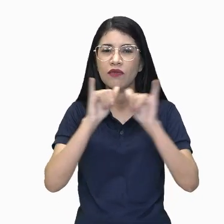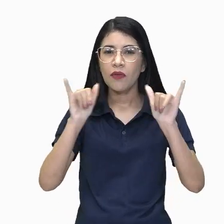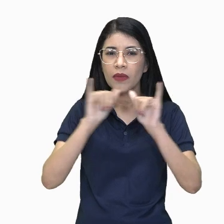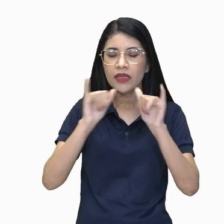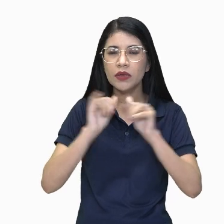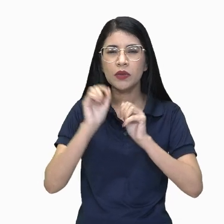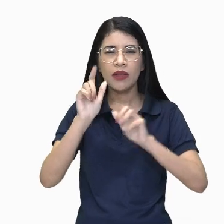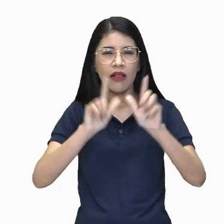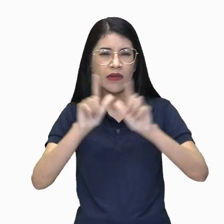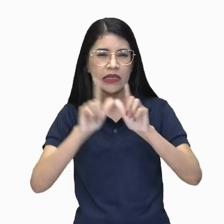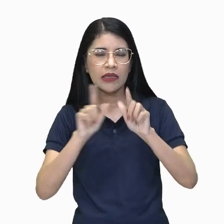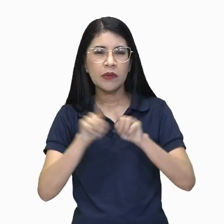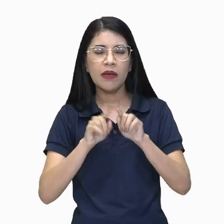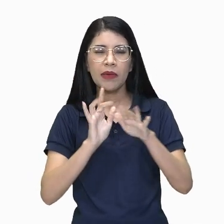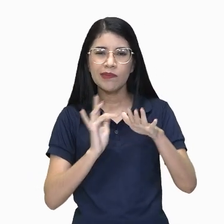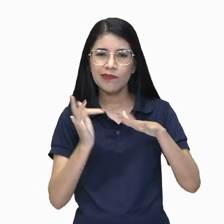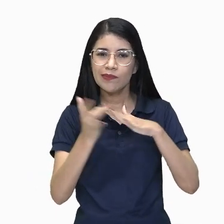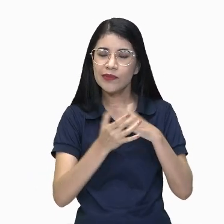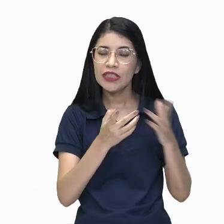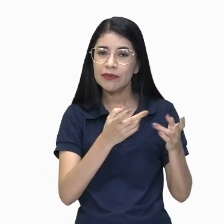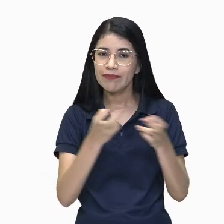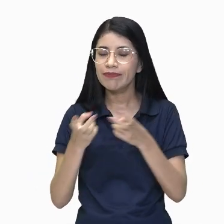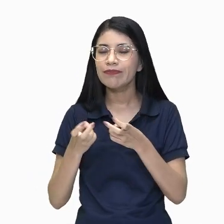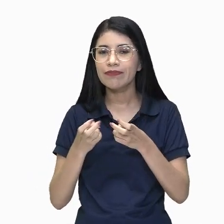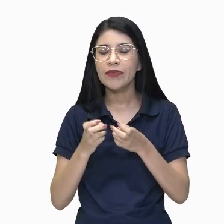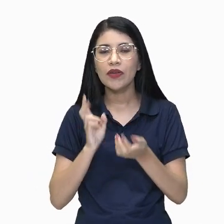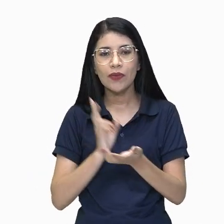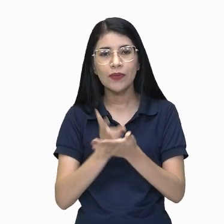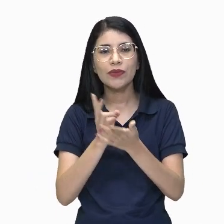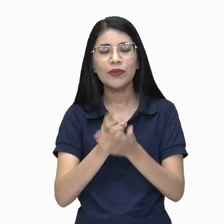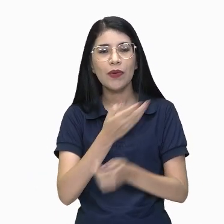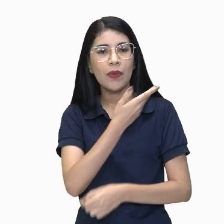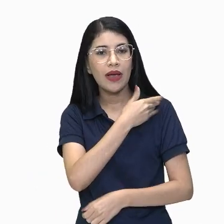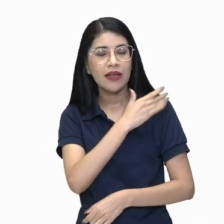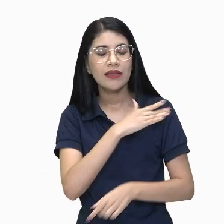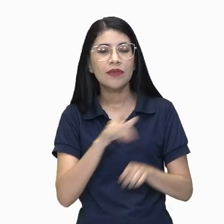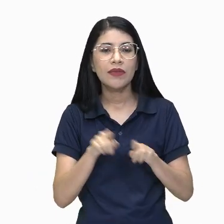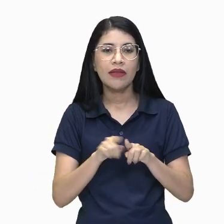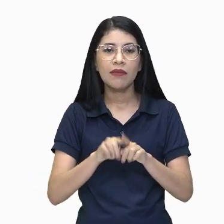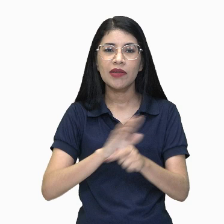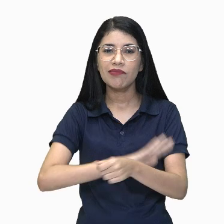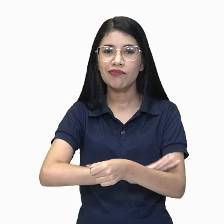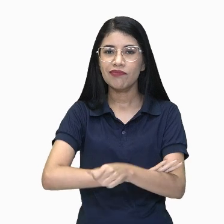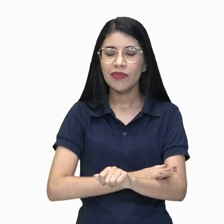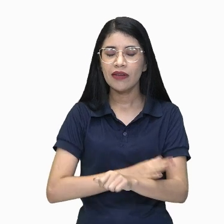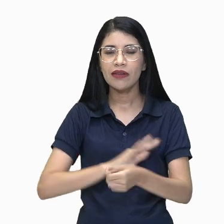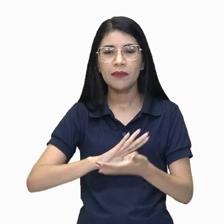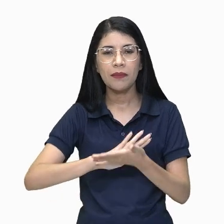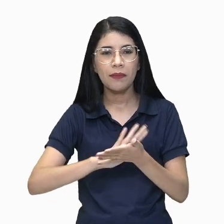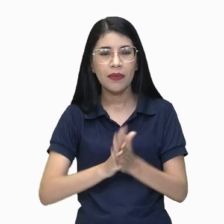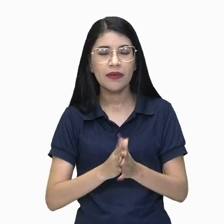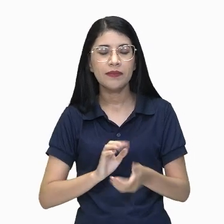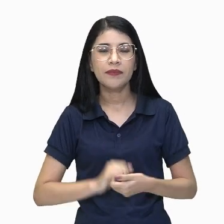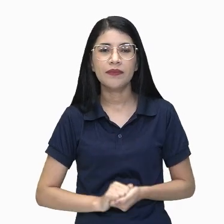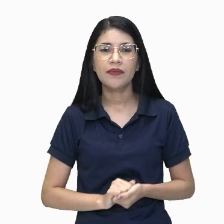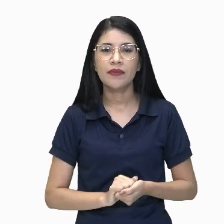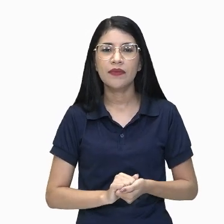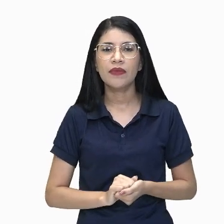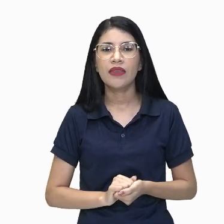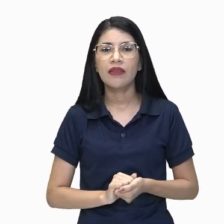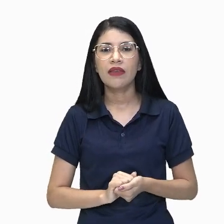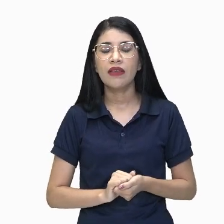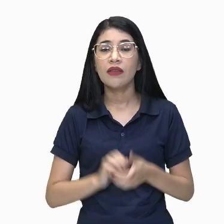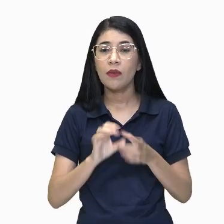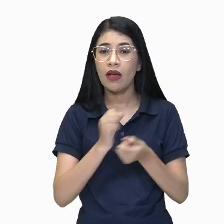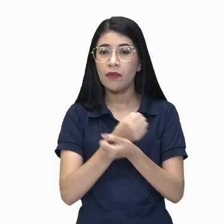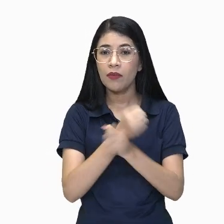sociais, né, acontecendo. Então, o preconceito racial, a abolição não eliminou o racismo